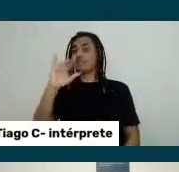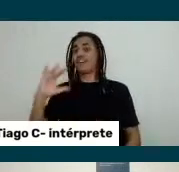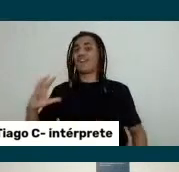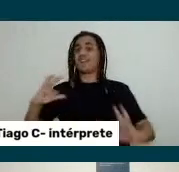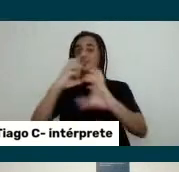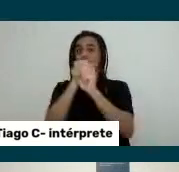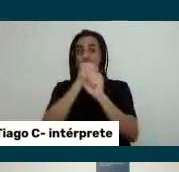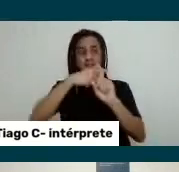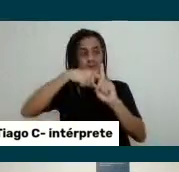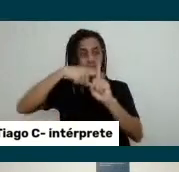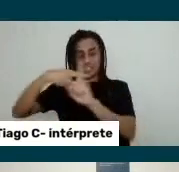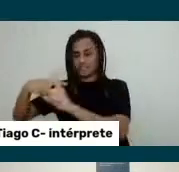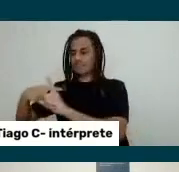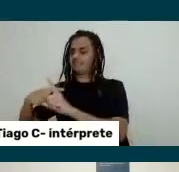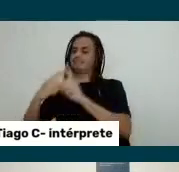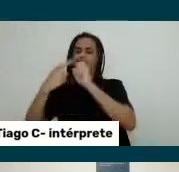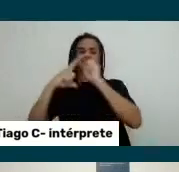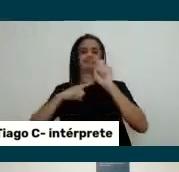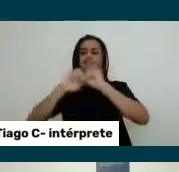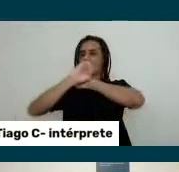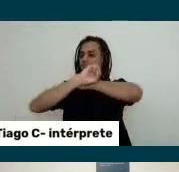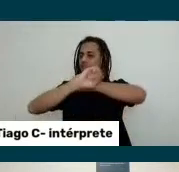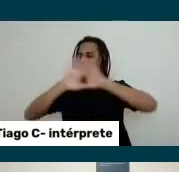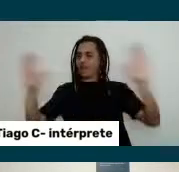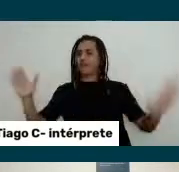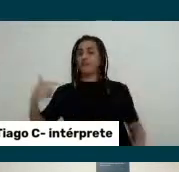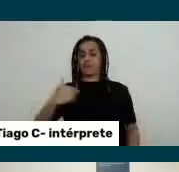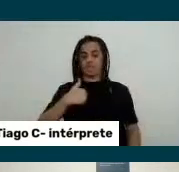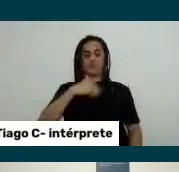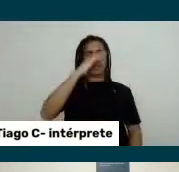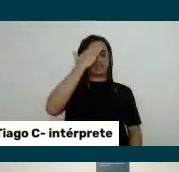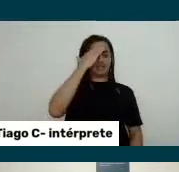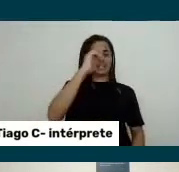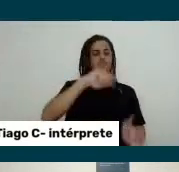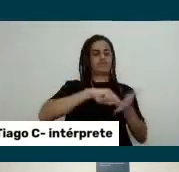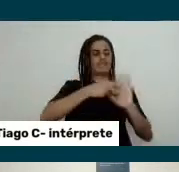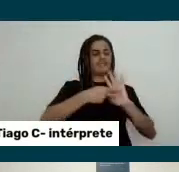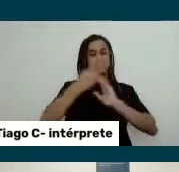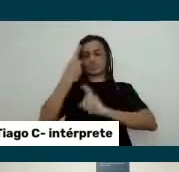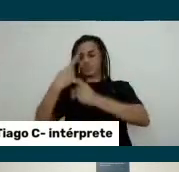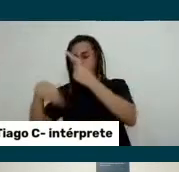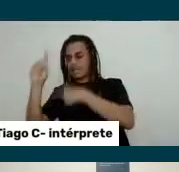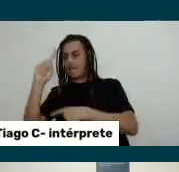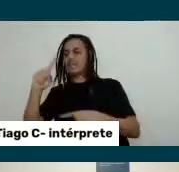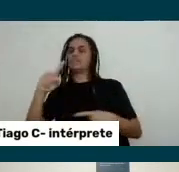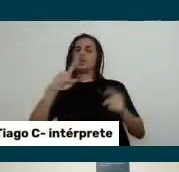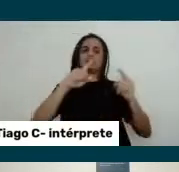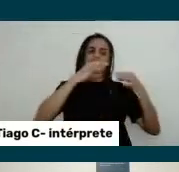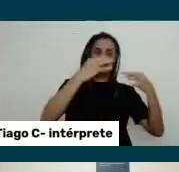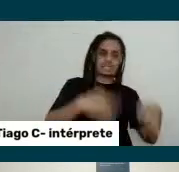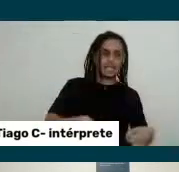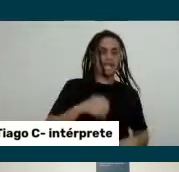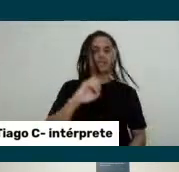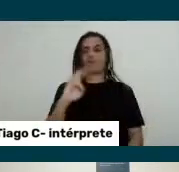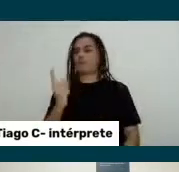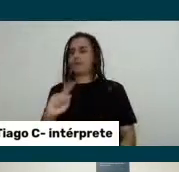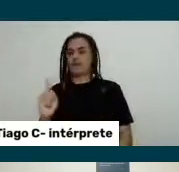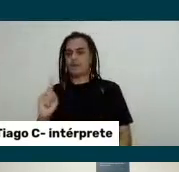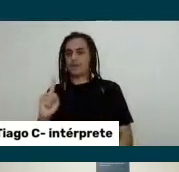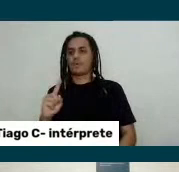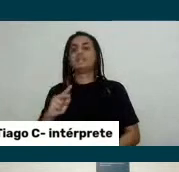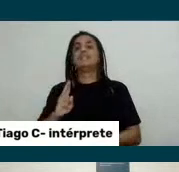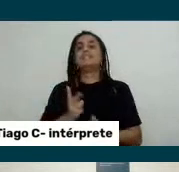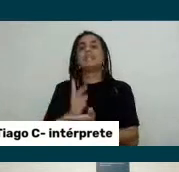muito claro se o que ela entende como sucesso está certo ou não. Então, às vezes, a construção